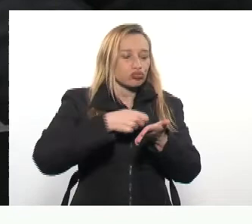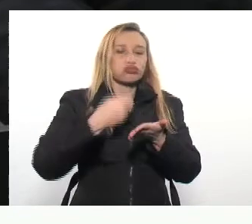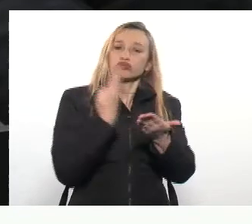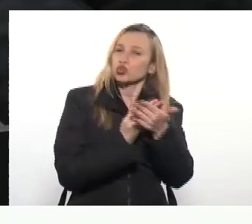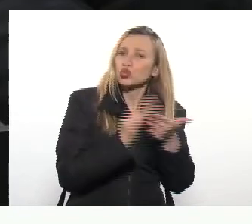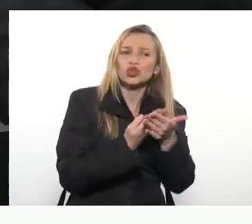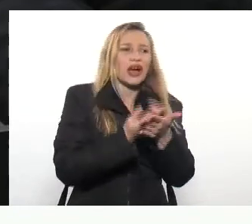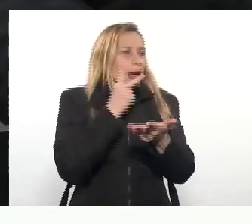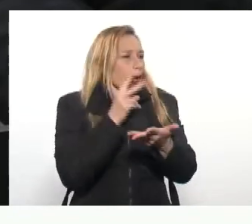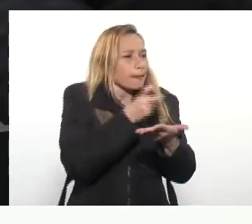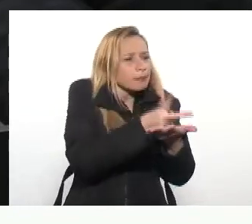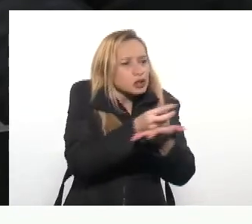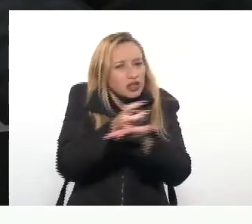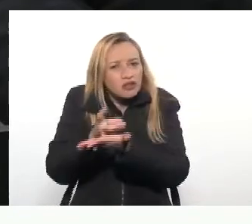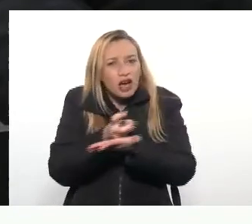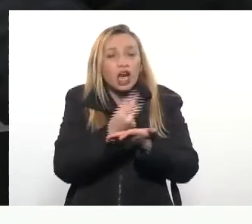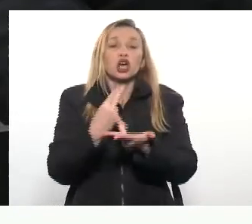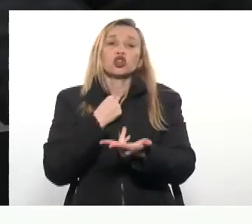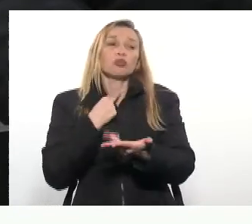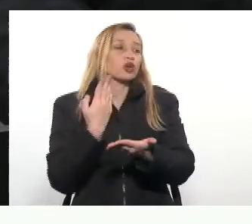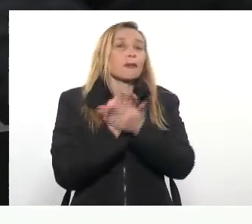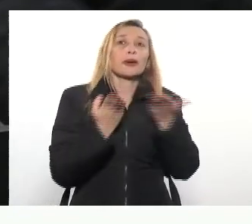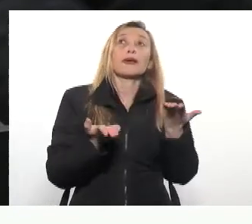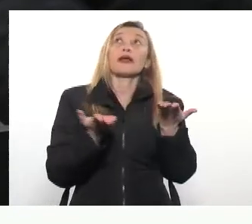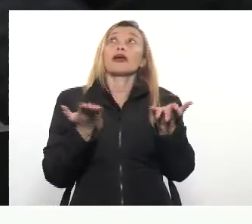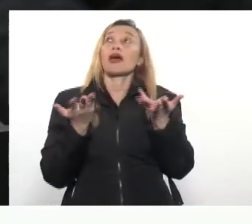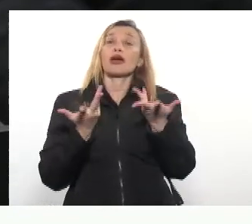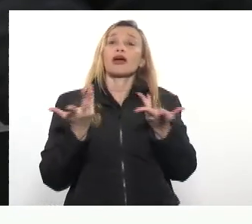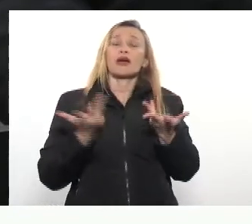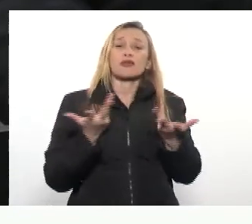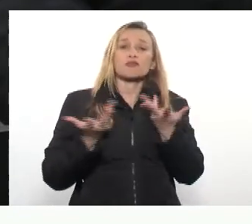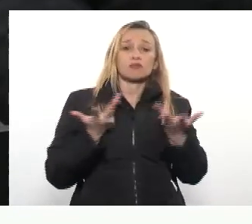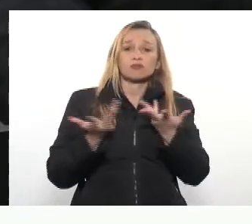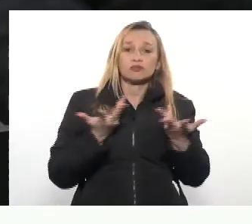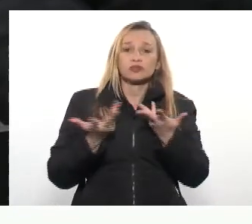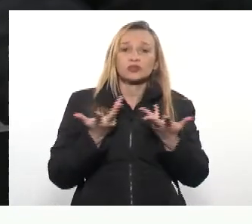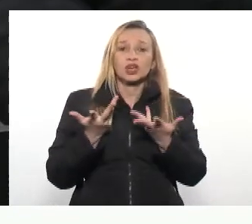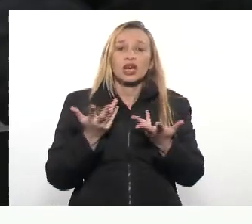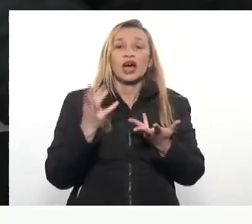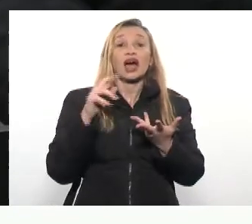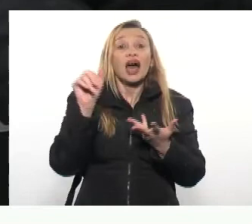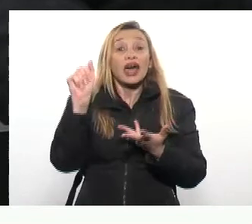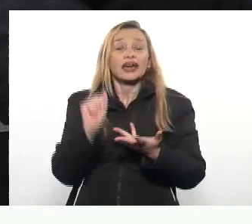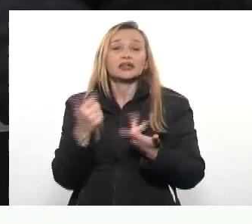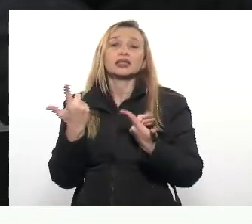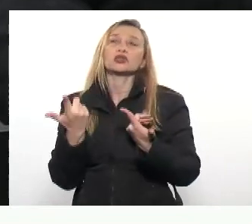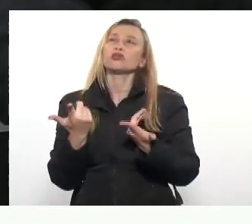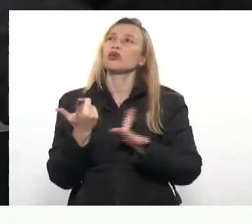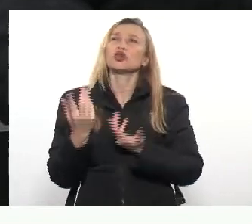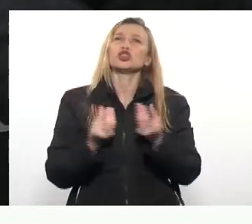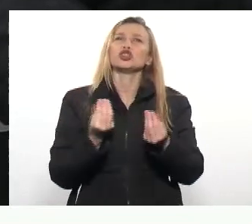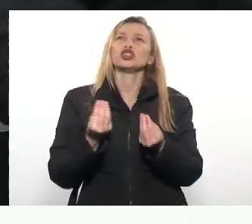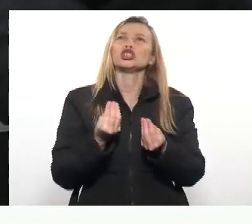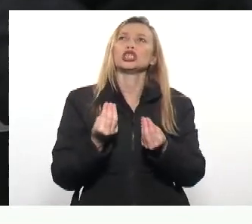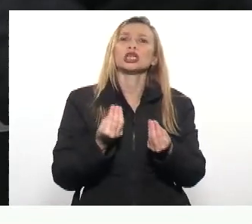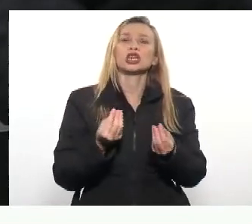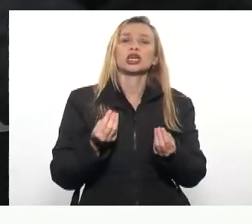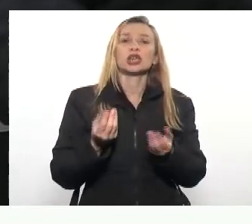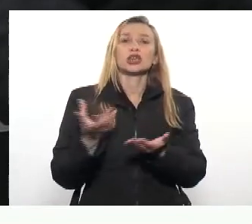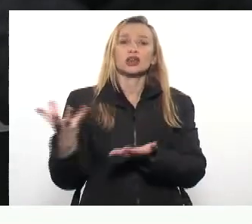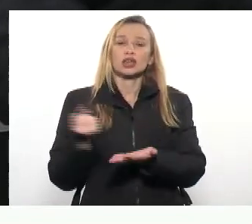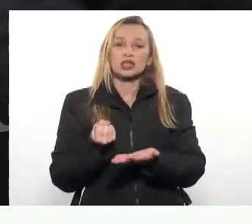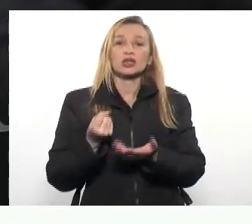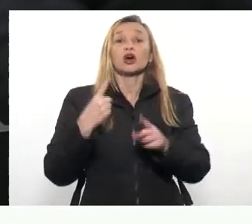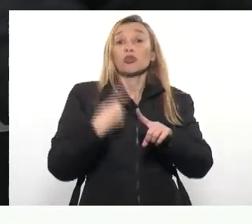estudar, entendeu? Porque a gente não pode perder também a renda, a gente não pode perder a arrecadação,